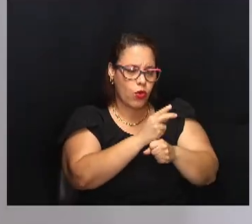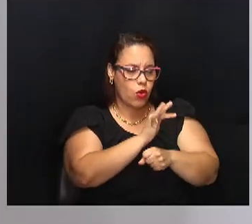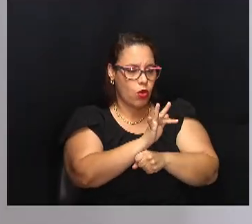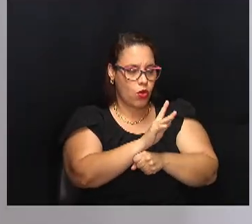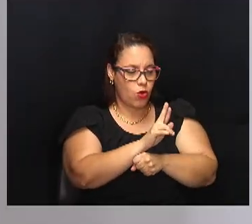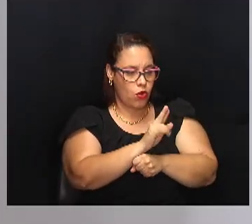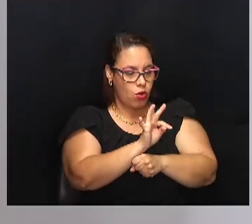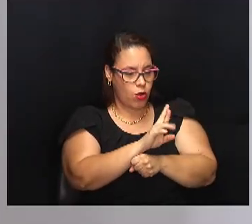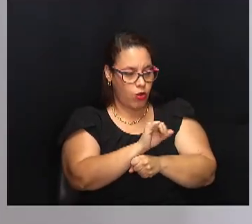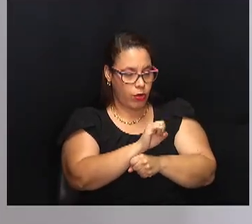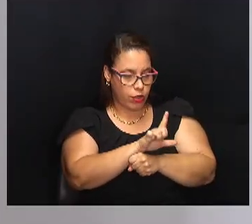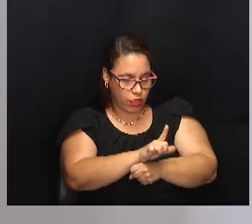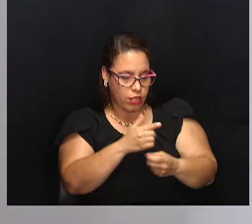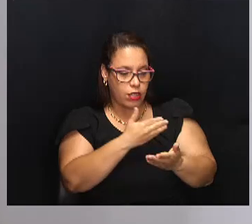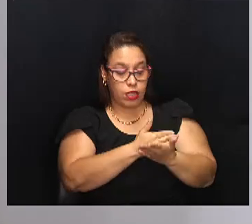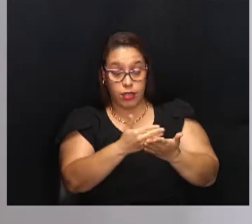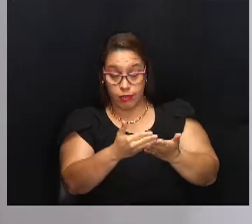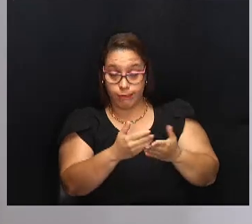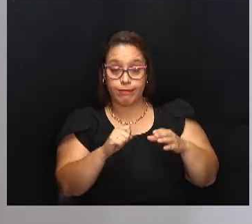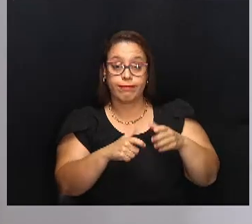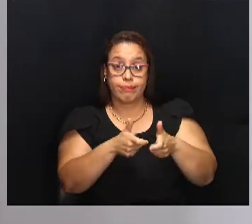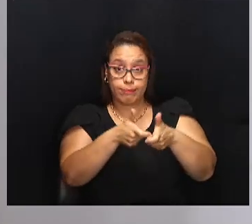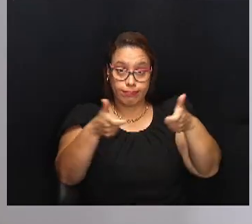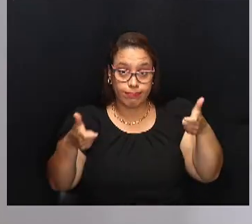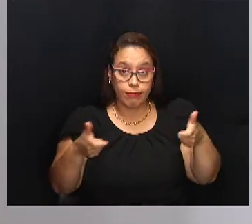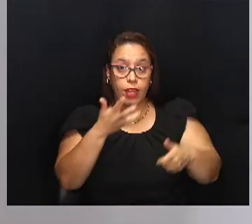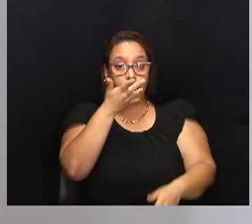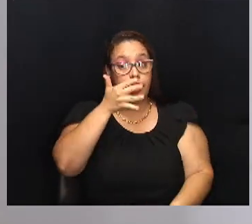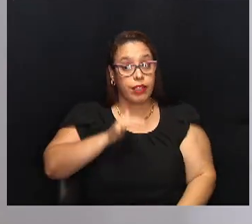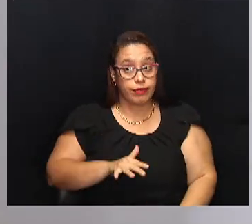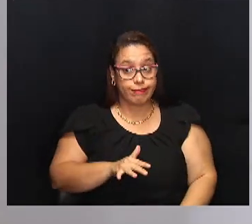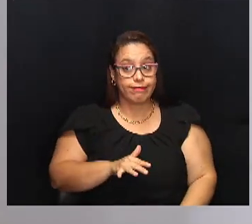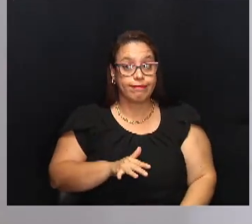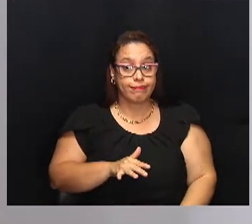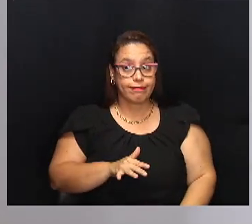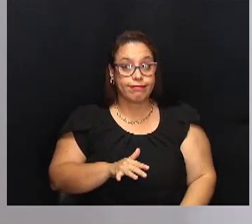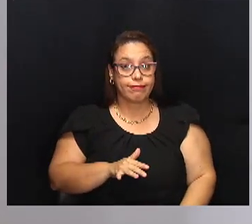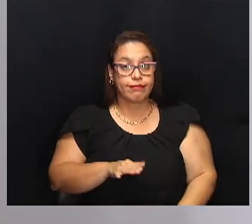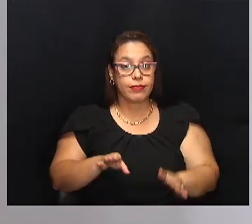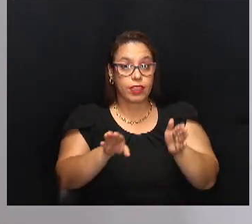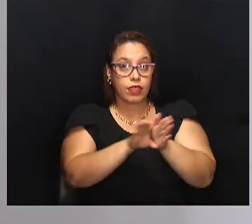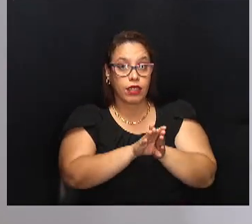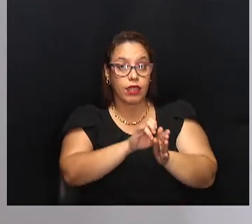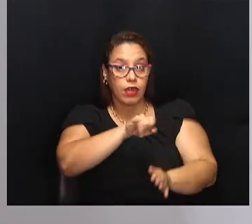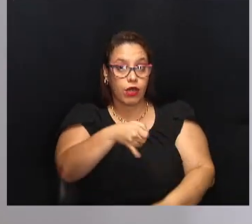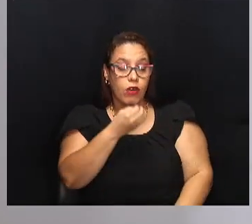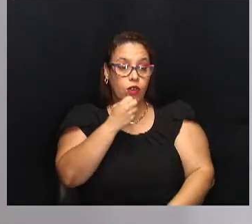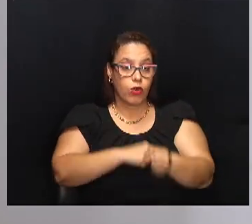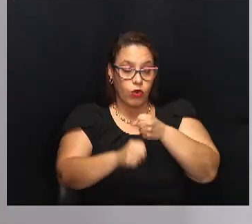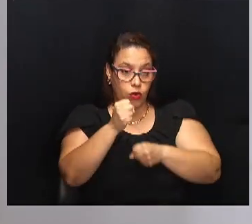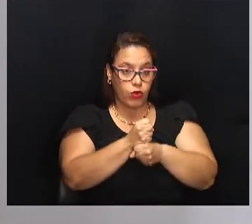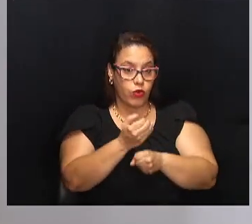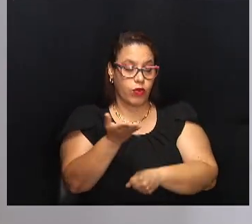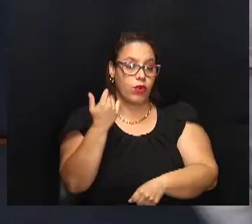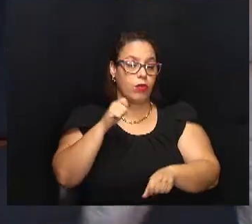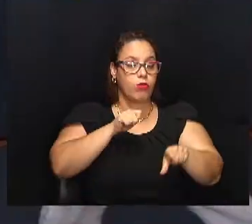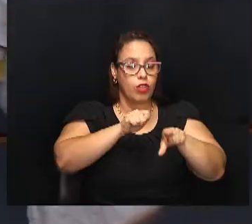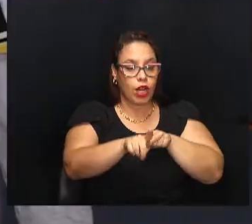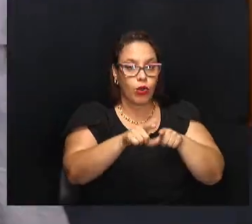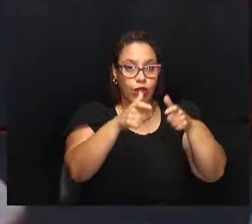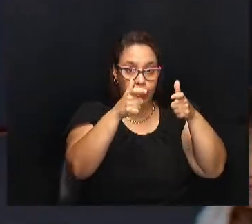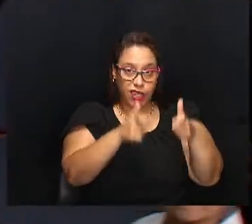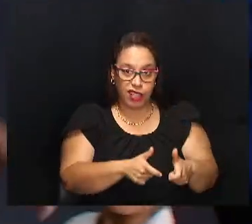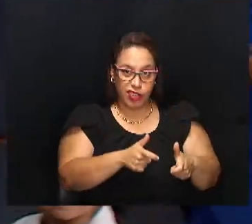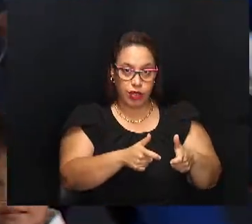né? Começamos a fazer um trabalho maior ali com as crianças. Quando eu tive a oportunidade, no ano passado, de alugar esse espaço,